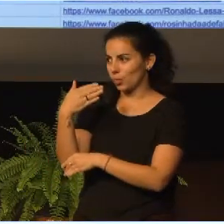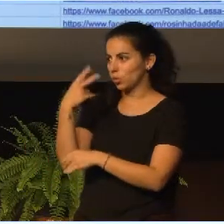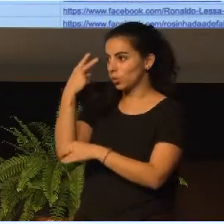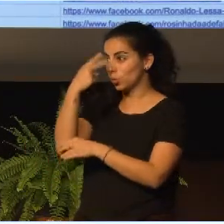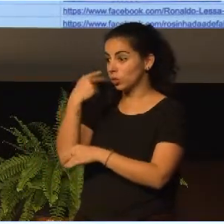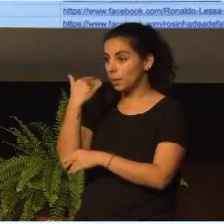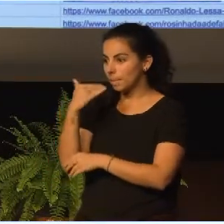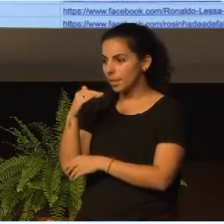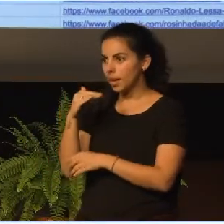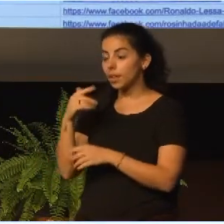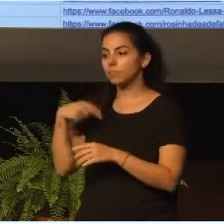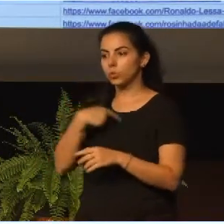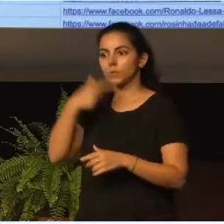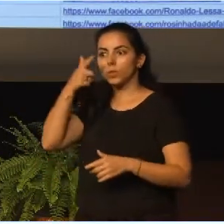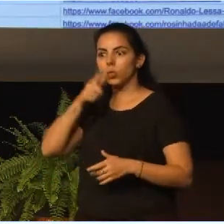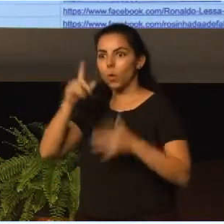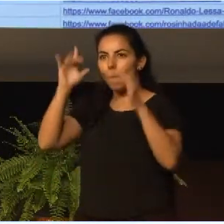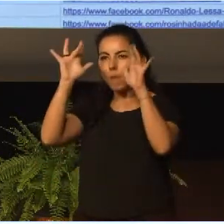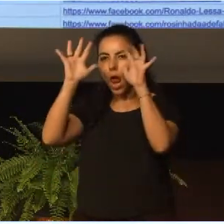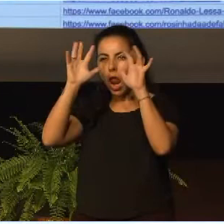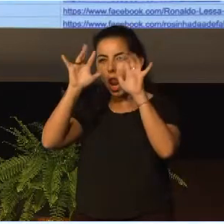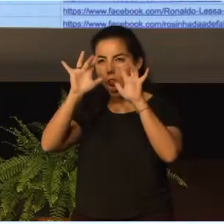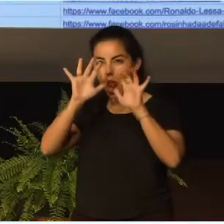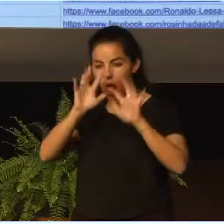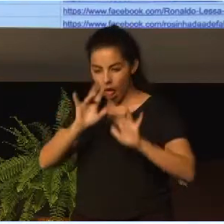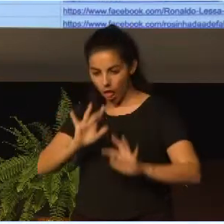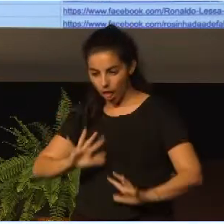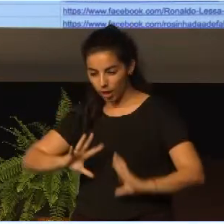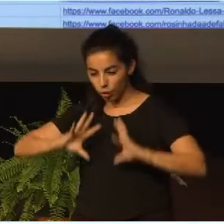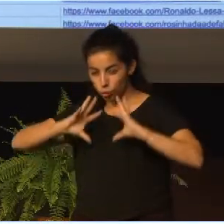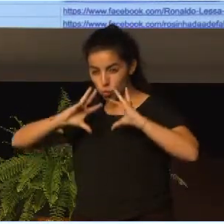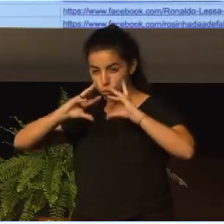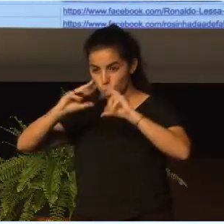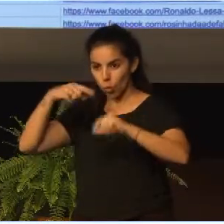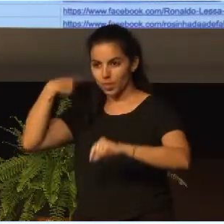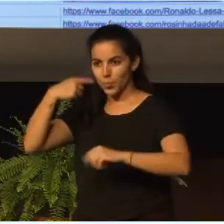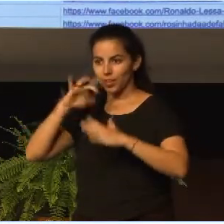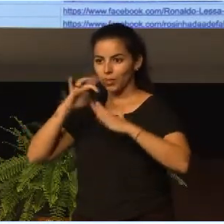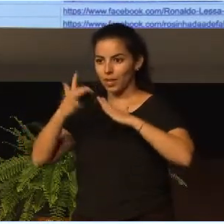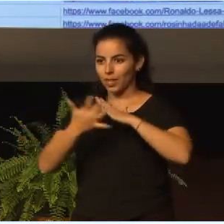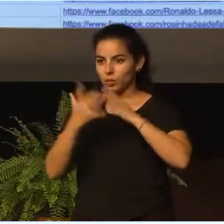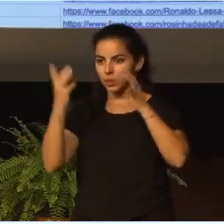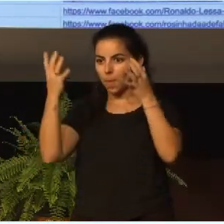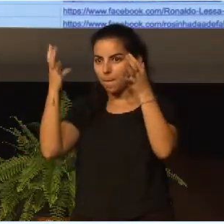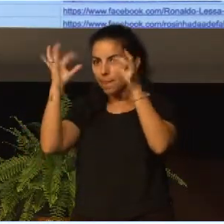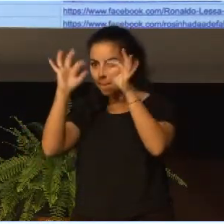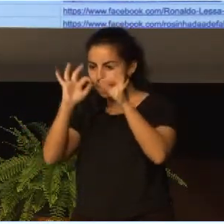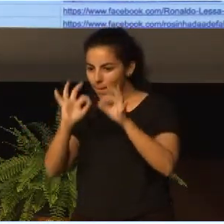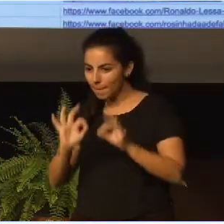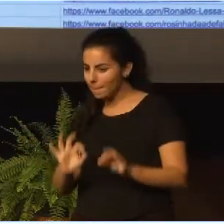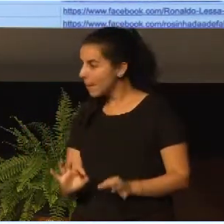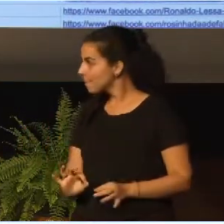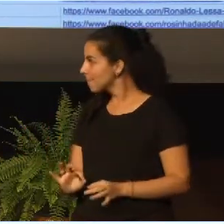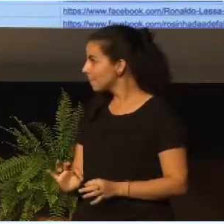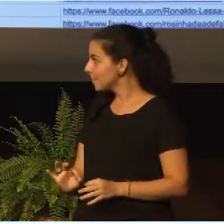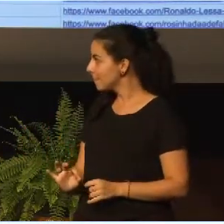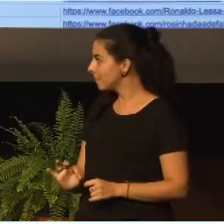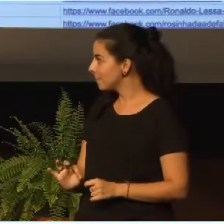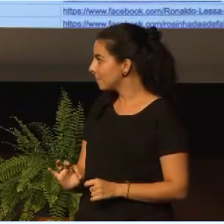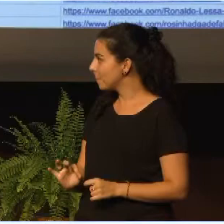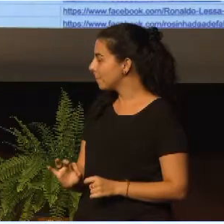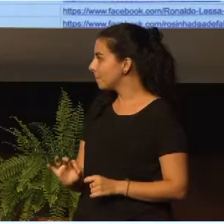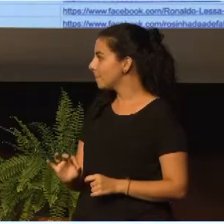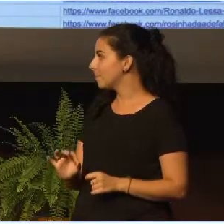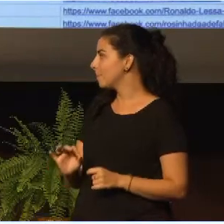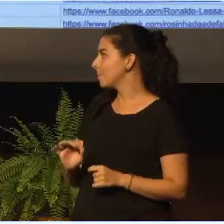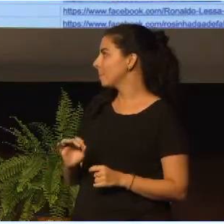depois, a planilha estava completa. Completa. E os caras escrevendo assim, ó, matamos o Acre, tá animal,